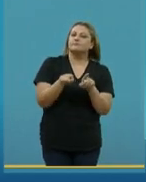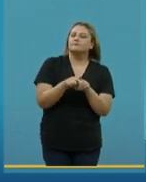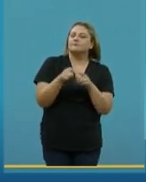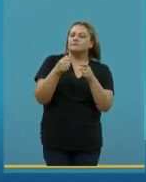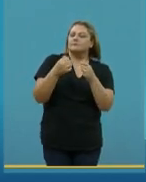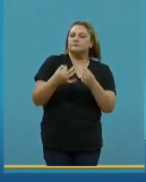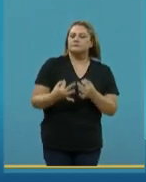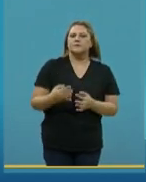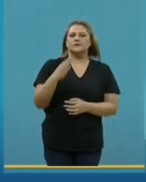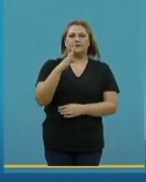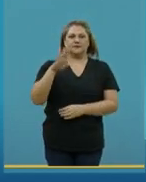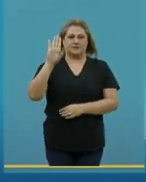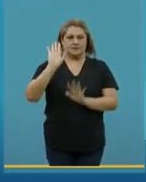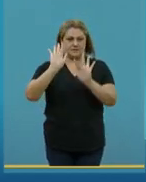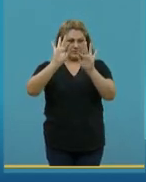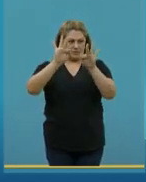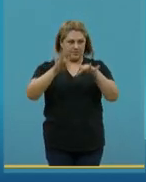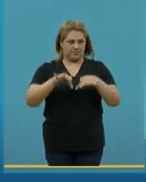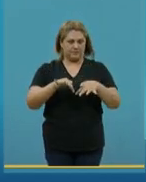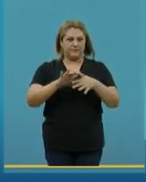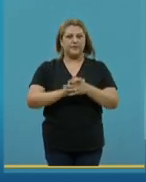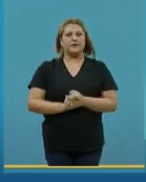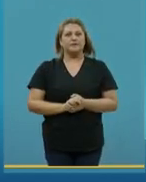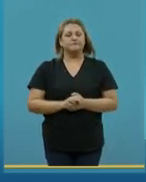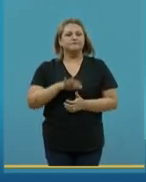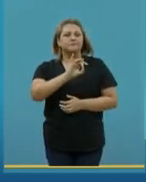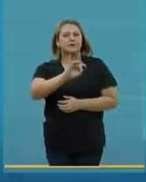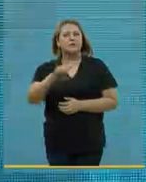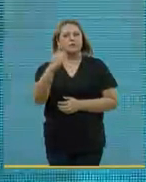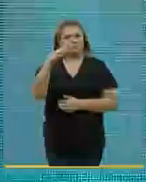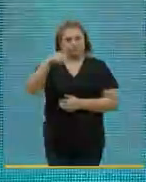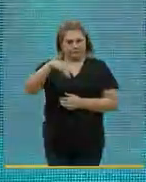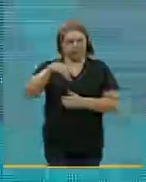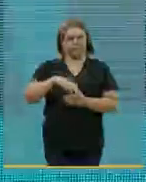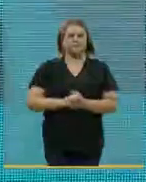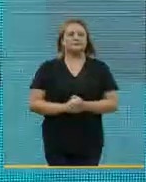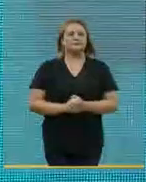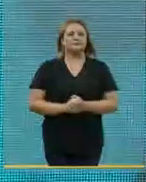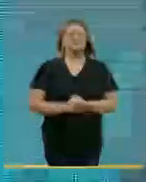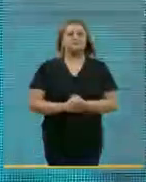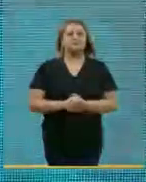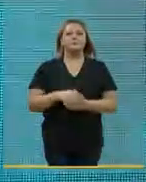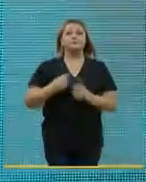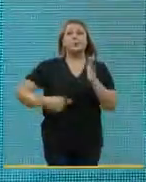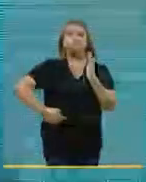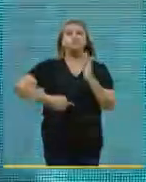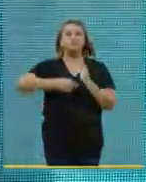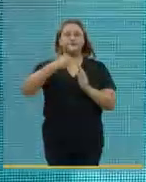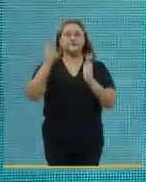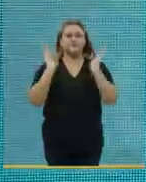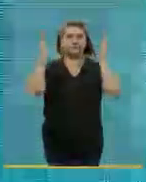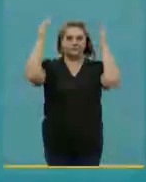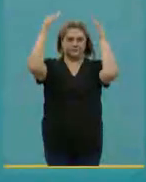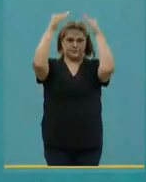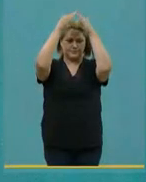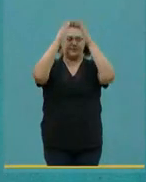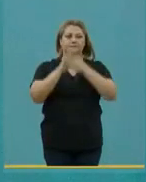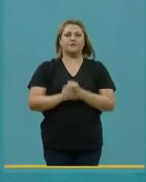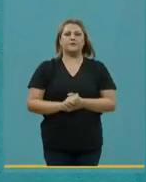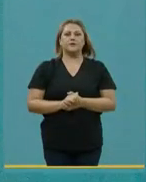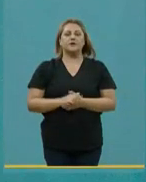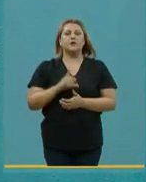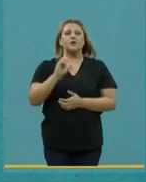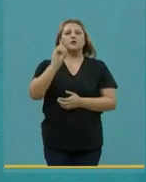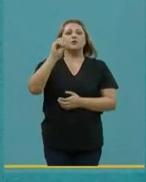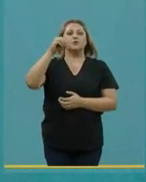candidato sendo que cada um terá um minuto e primeiro bispo a perguntar será o cardeal dom orani